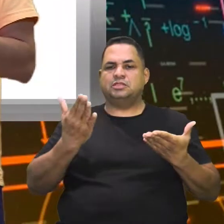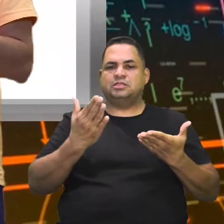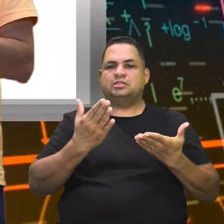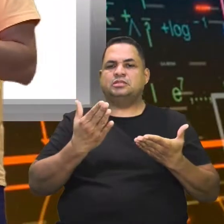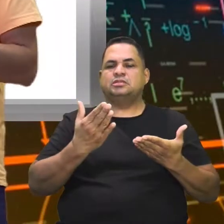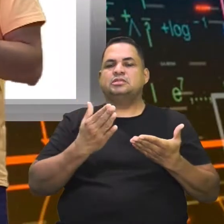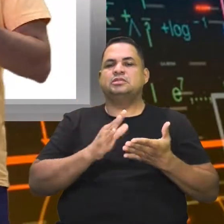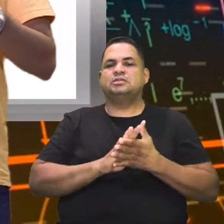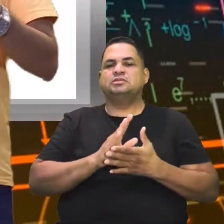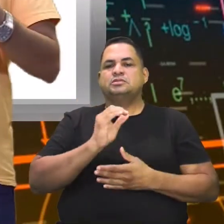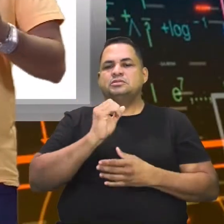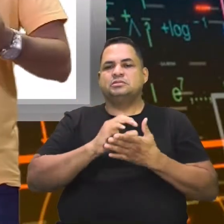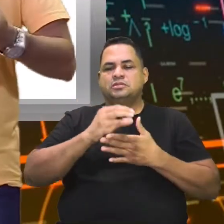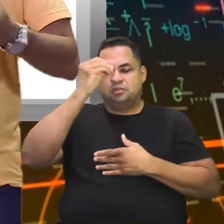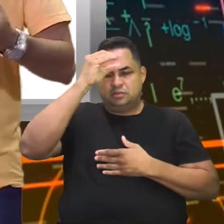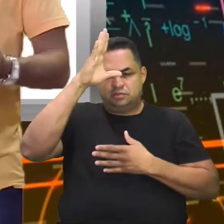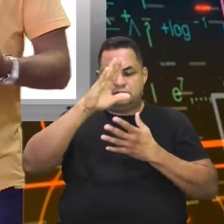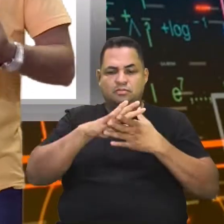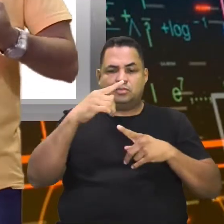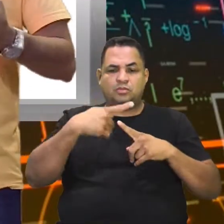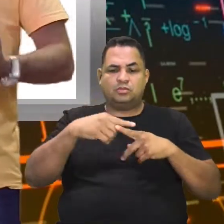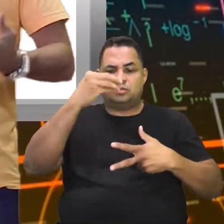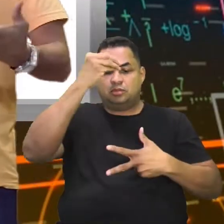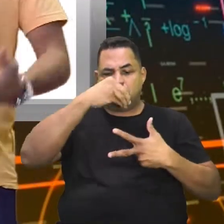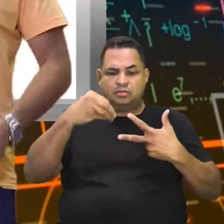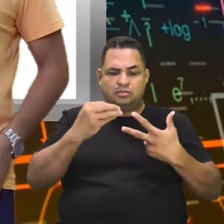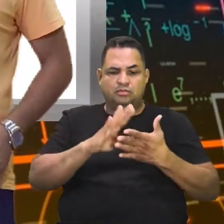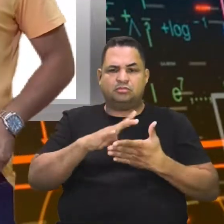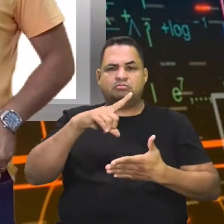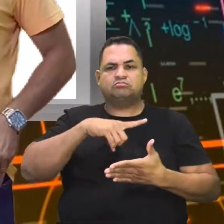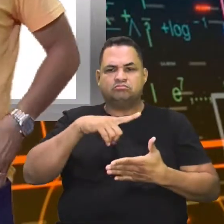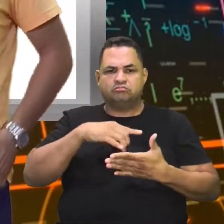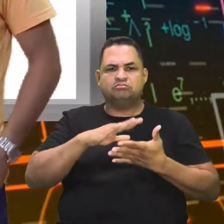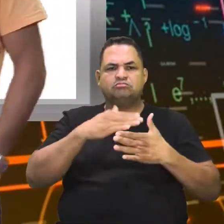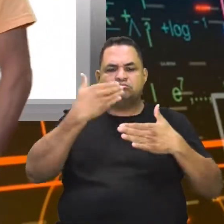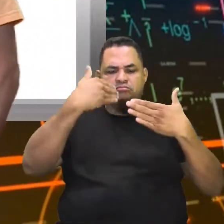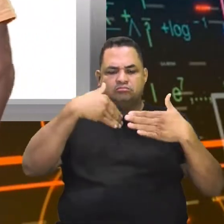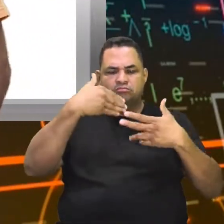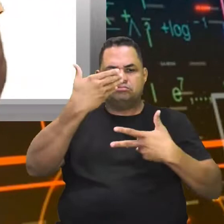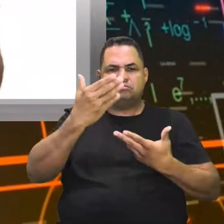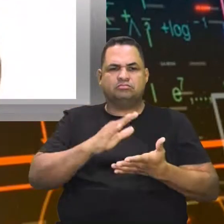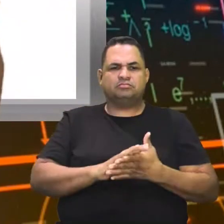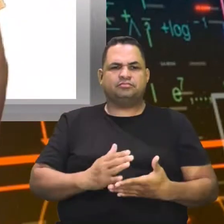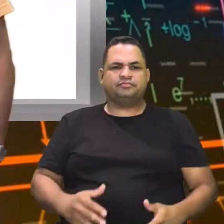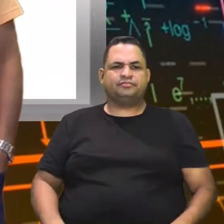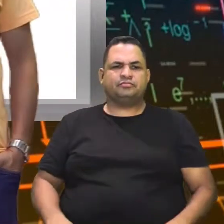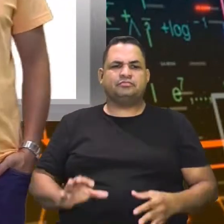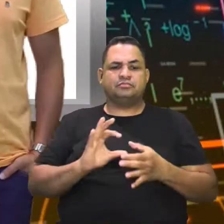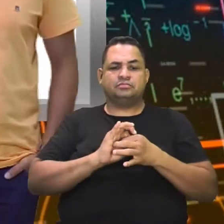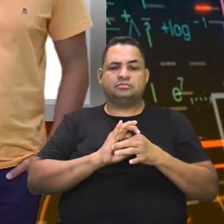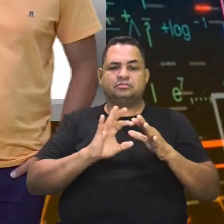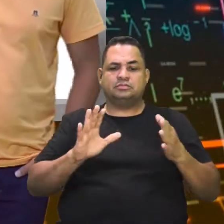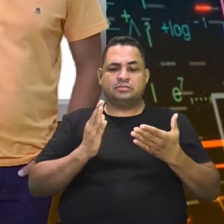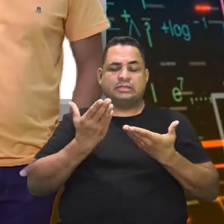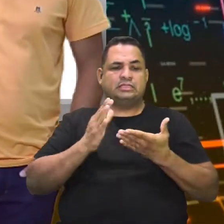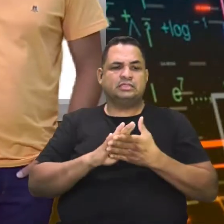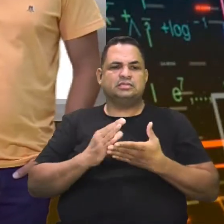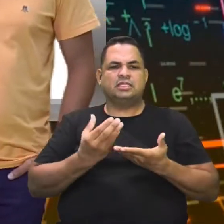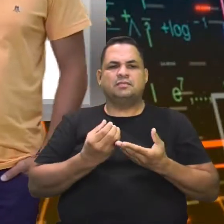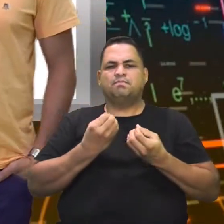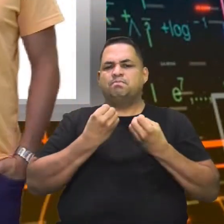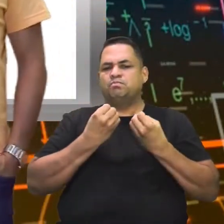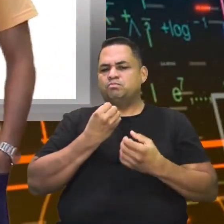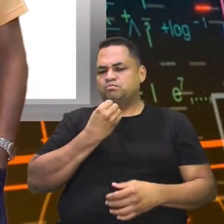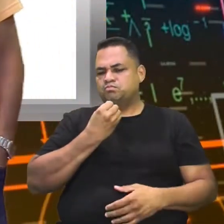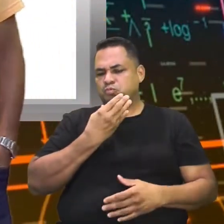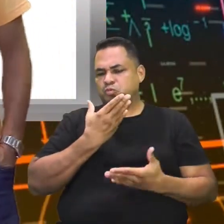de função. Por quê? O Enem cobra muita função. A função não cai no Enem, despenca. Né? Os assuntos